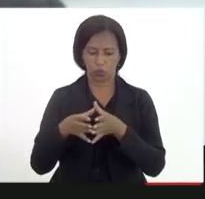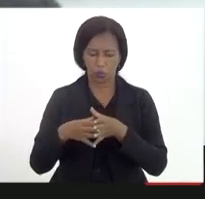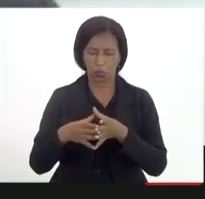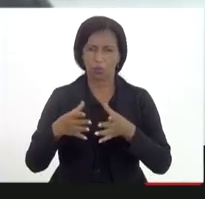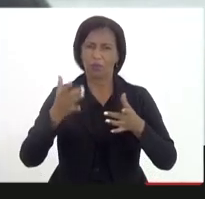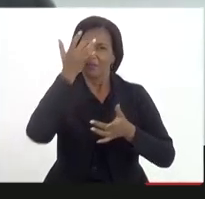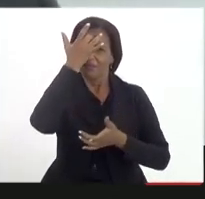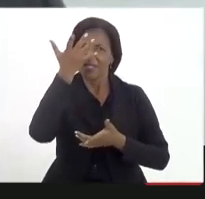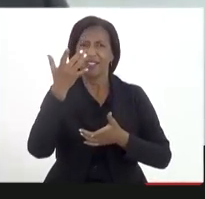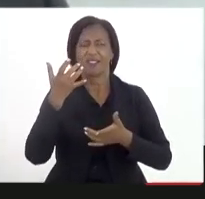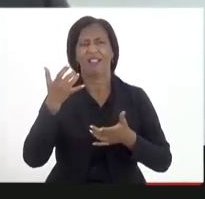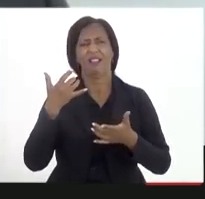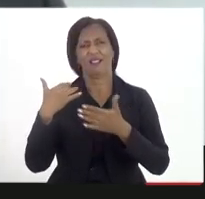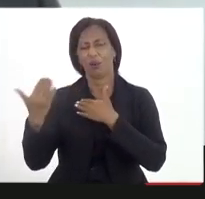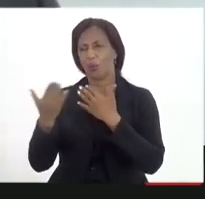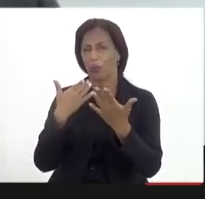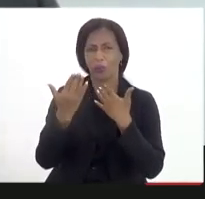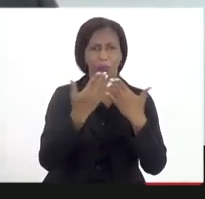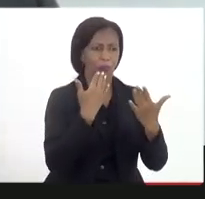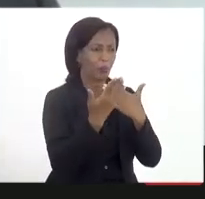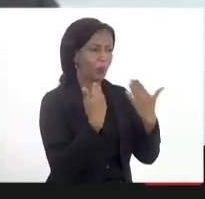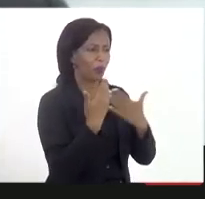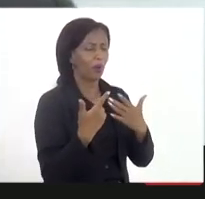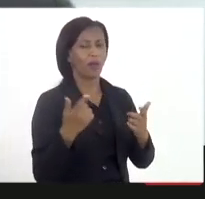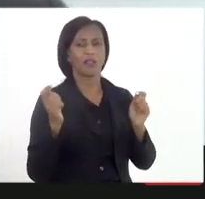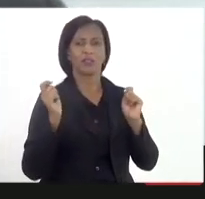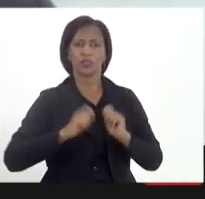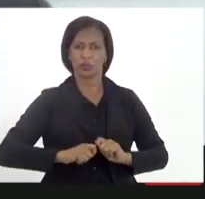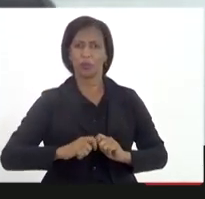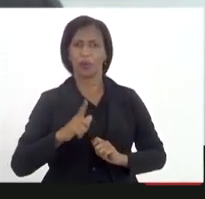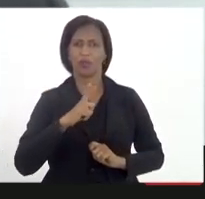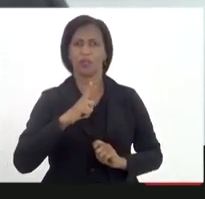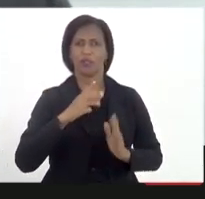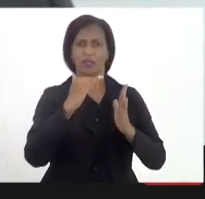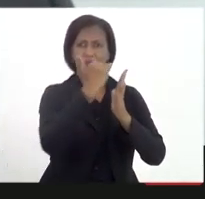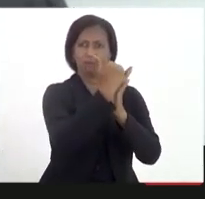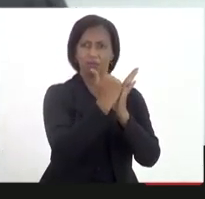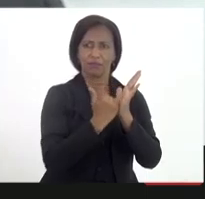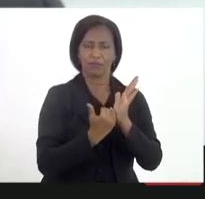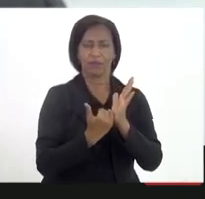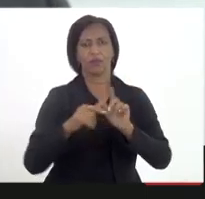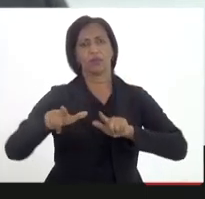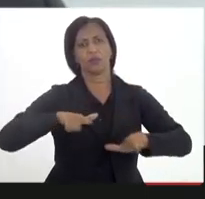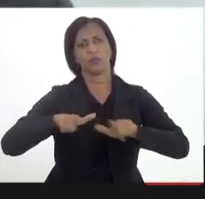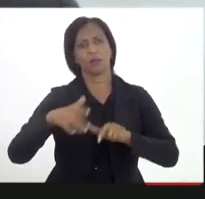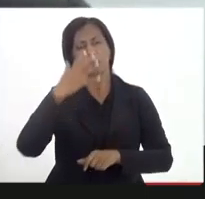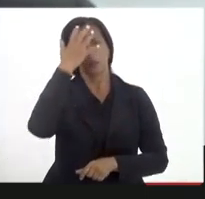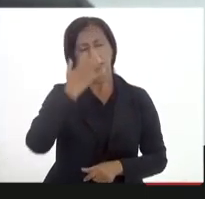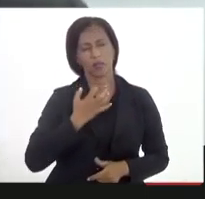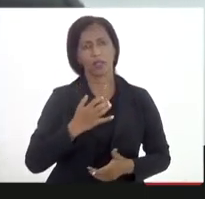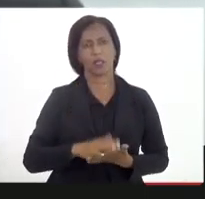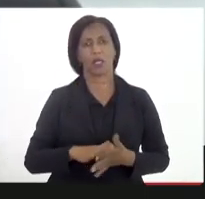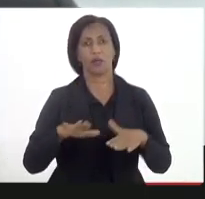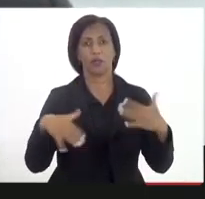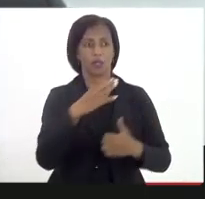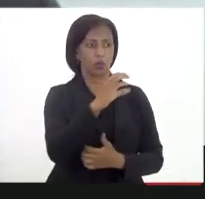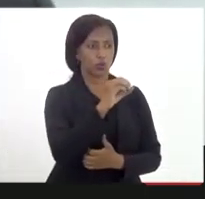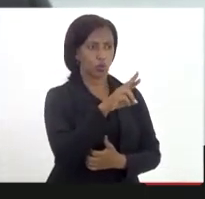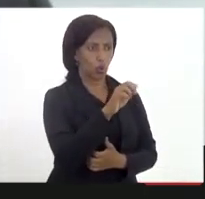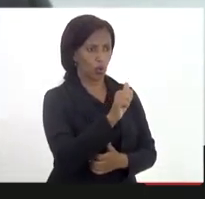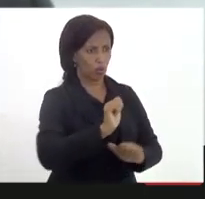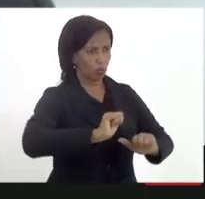Facilite diálogo né e a gente possa estabelecer aqui um critério de trabalho de forma mais célere Então os coronéis